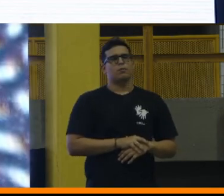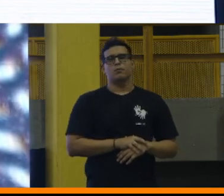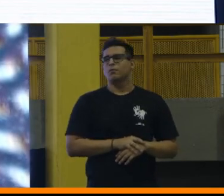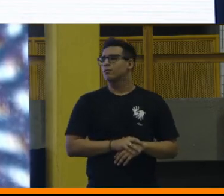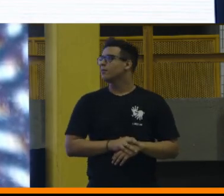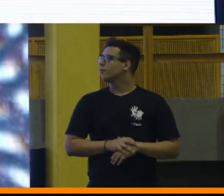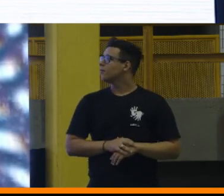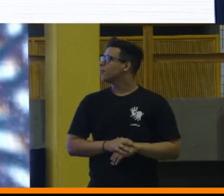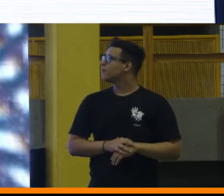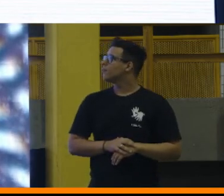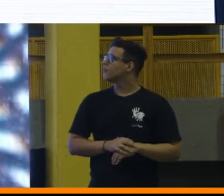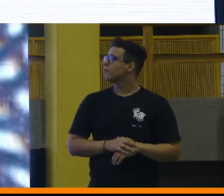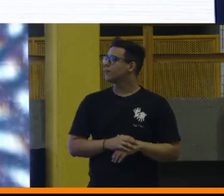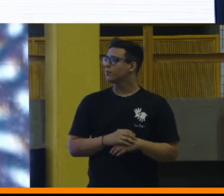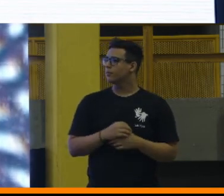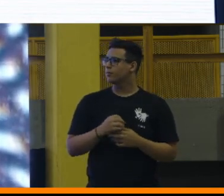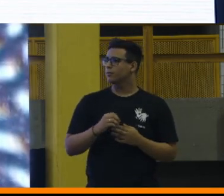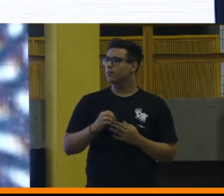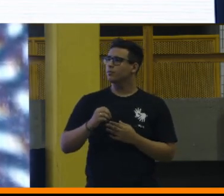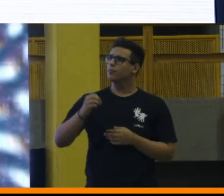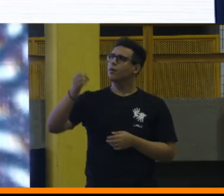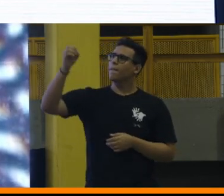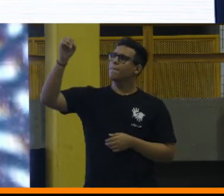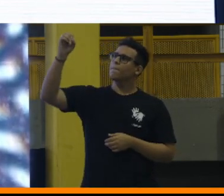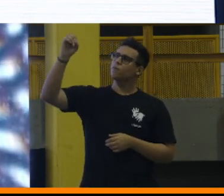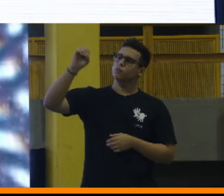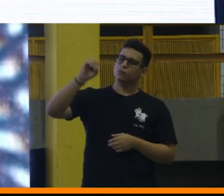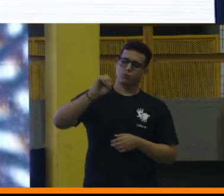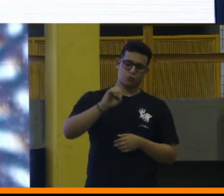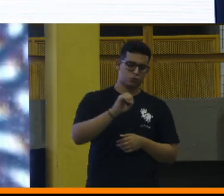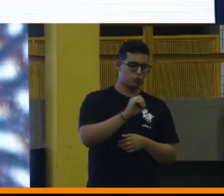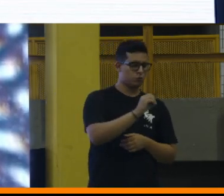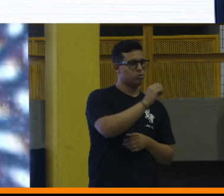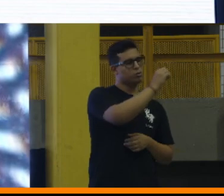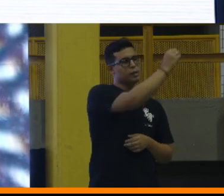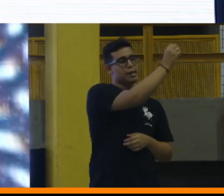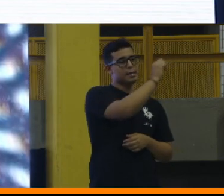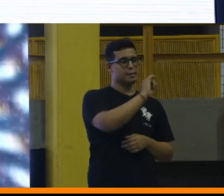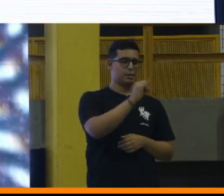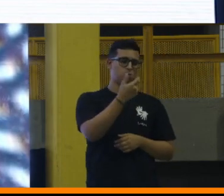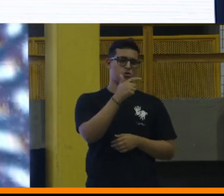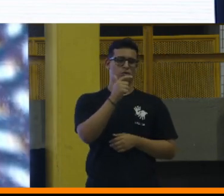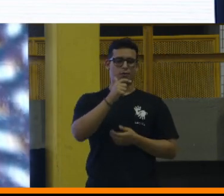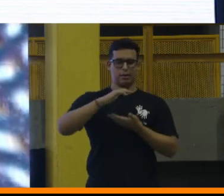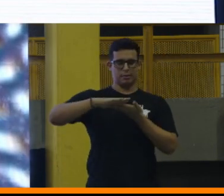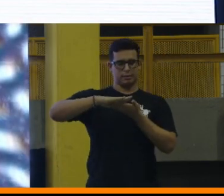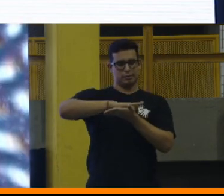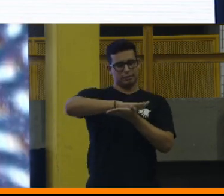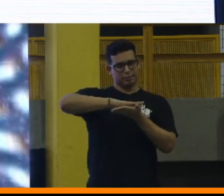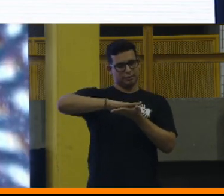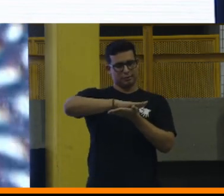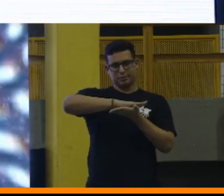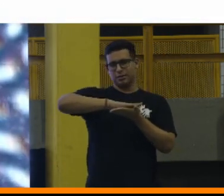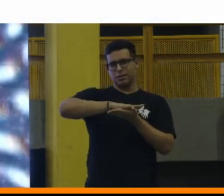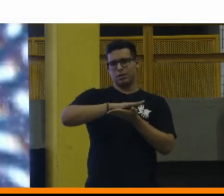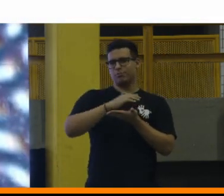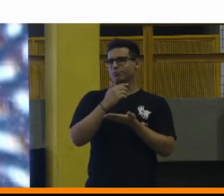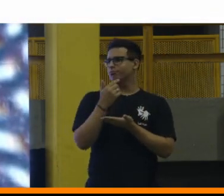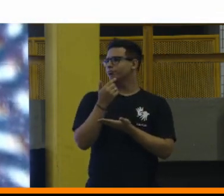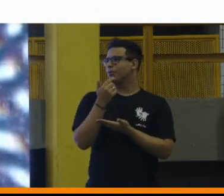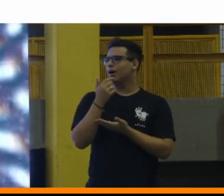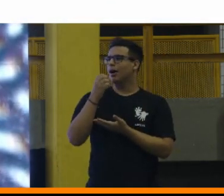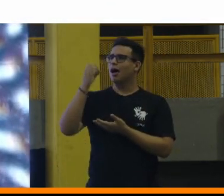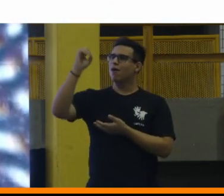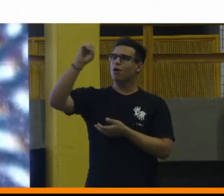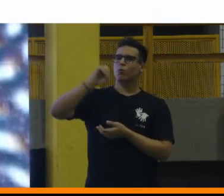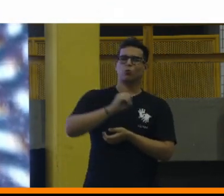sobe a mesma altura. Se não tiver atrito, a esfera fica num vai e vem infinito, sempre